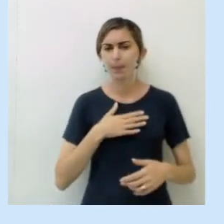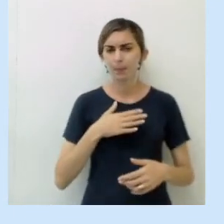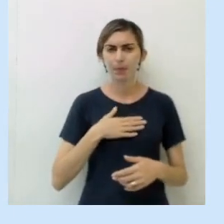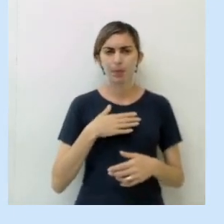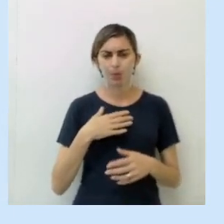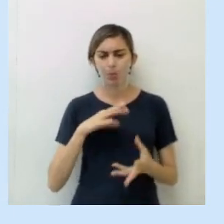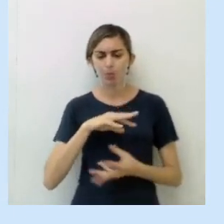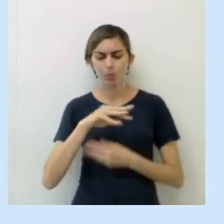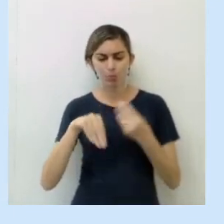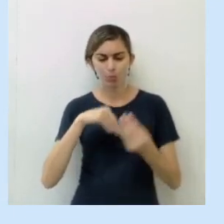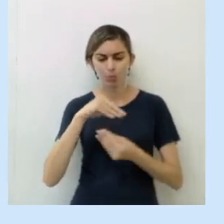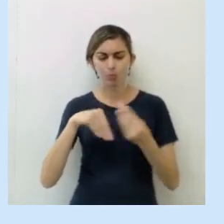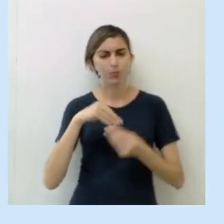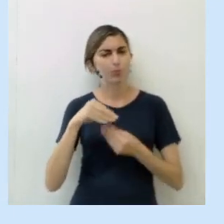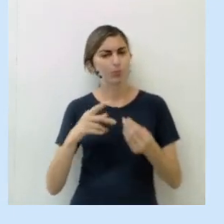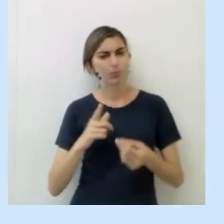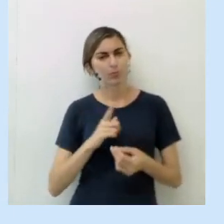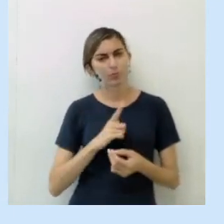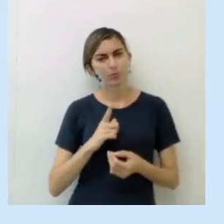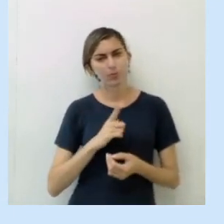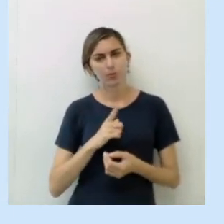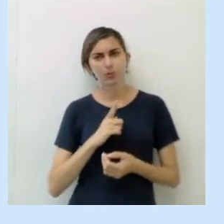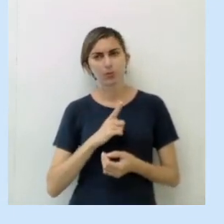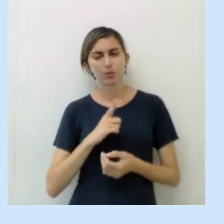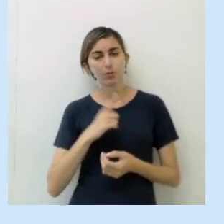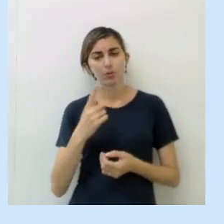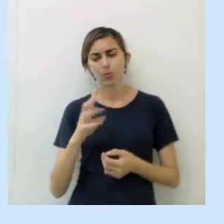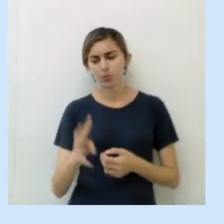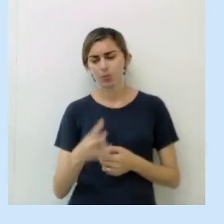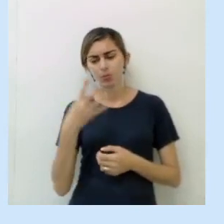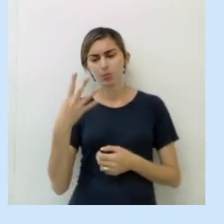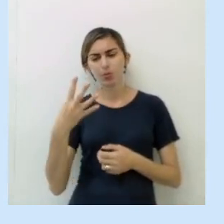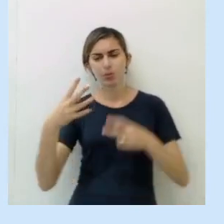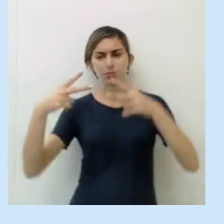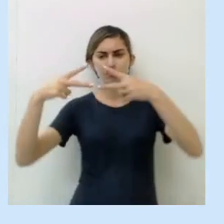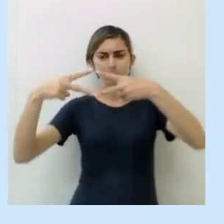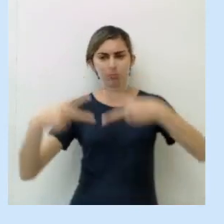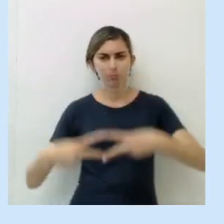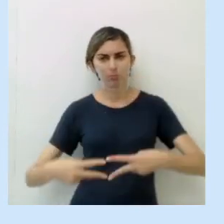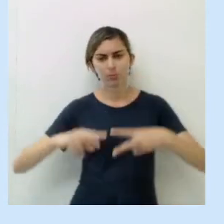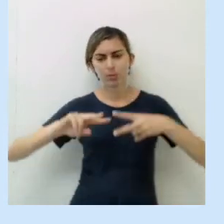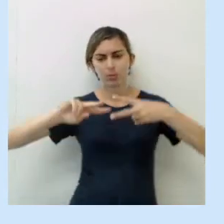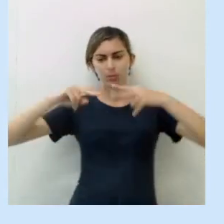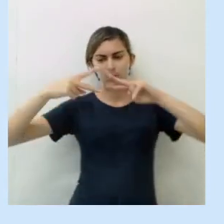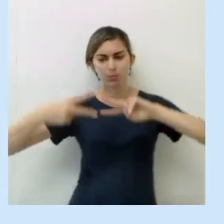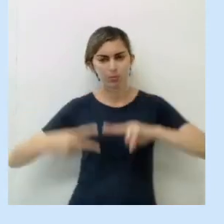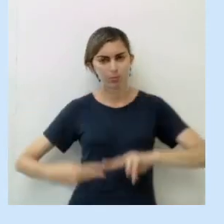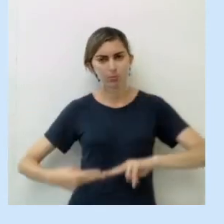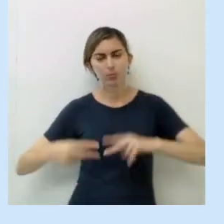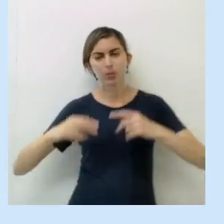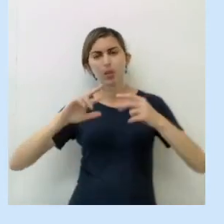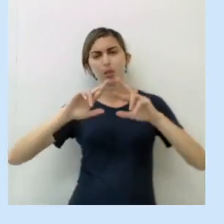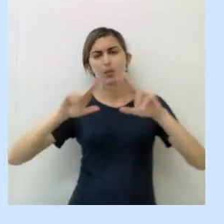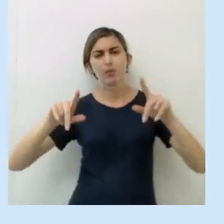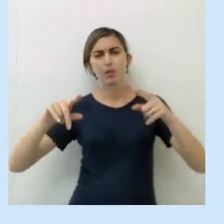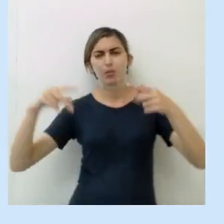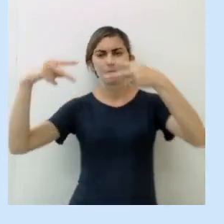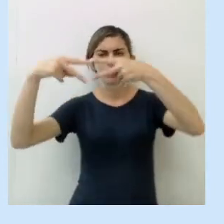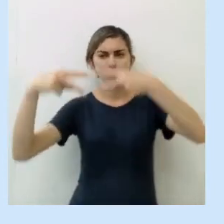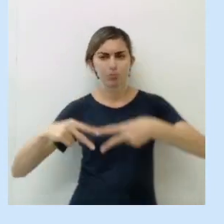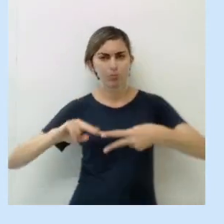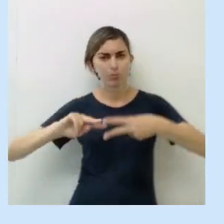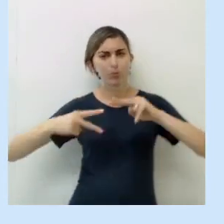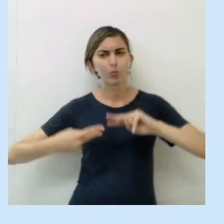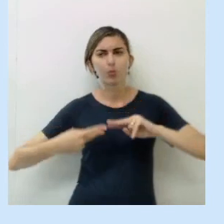meu composto tivesse 4 ligantes diferentes na minha cadeia, como é que esse